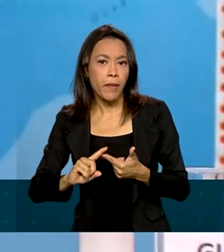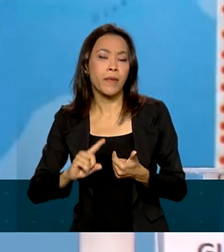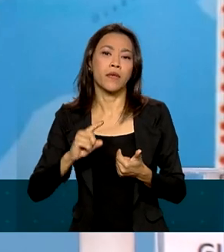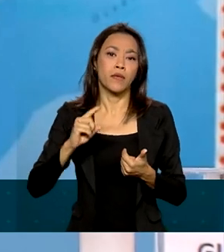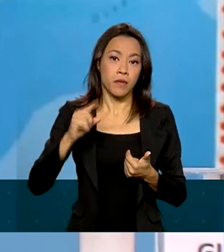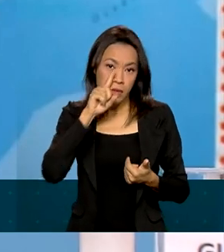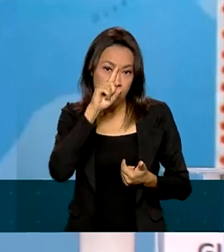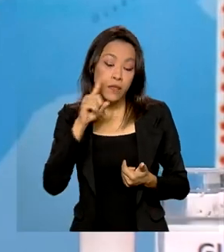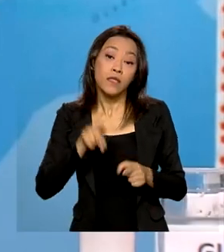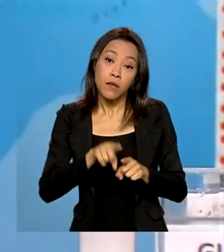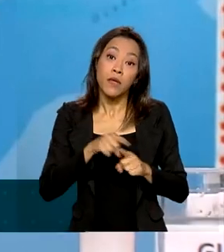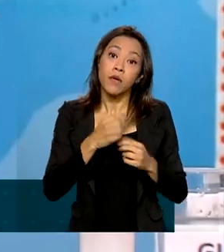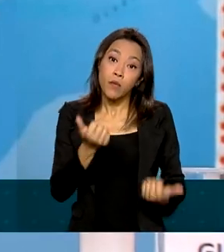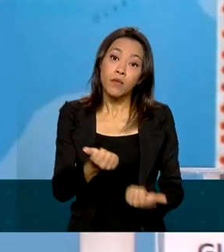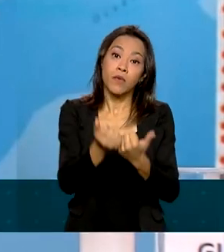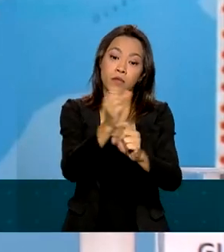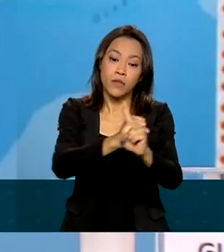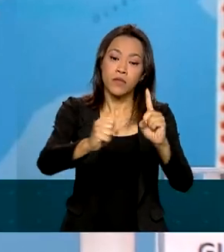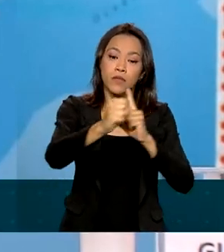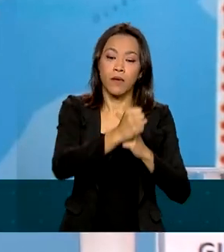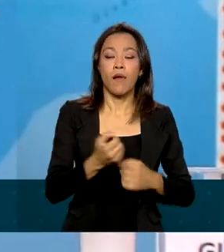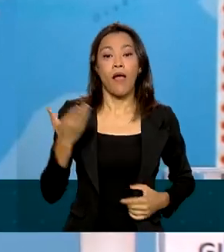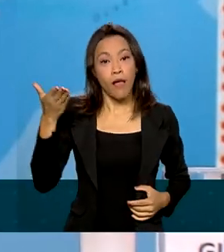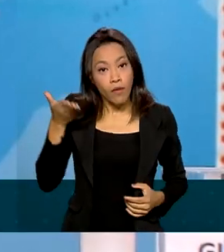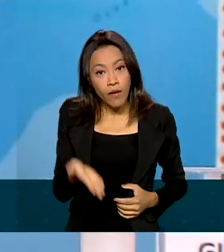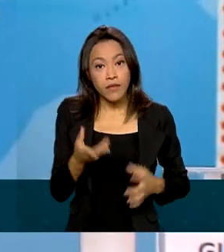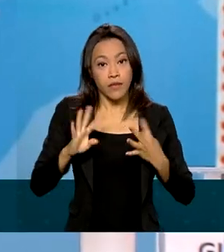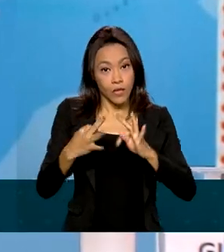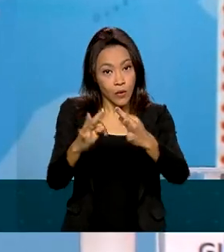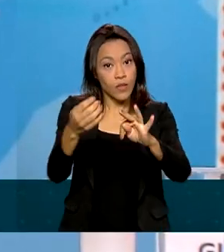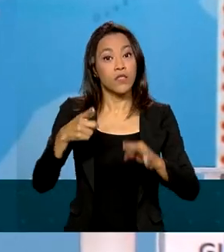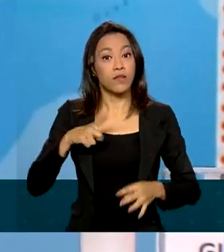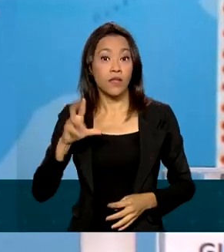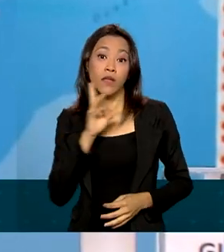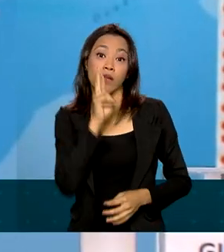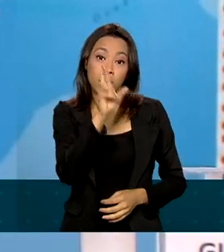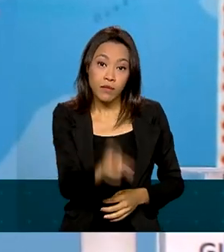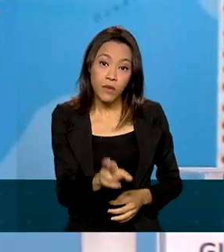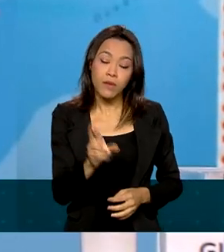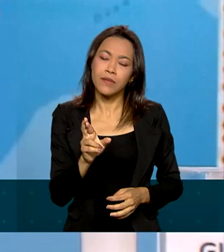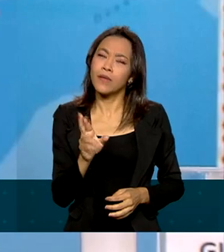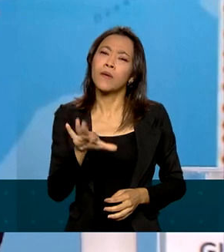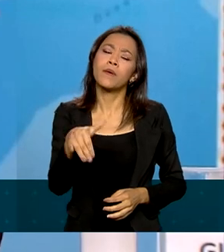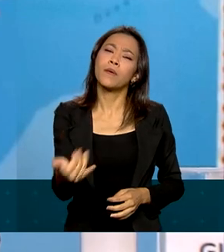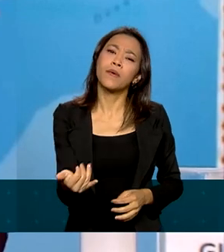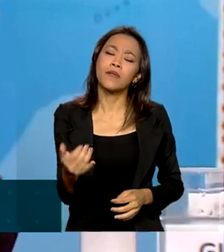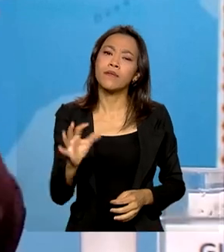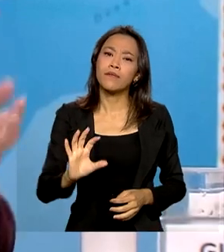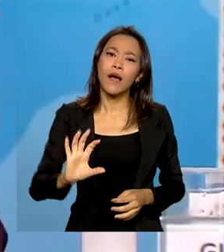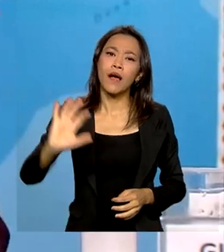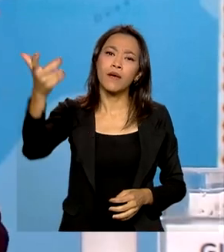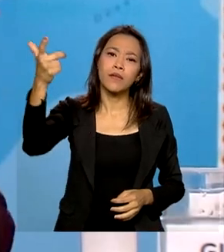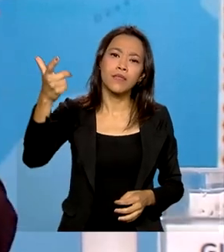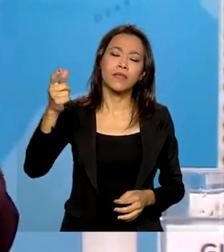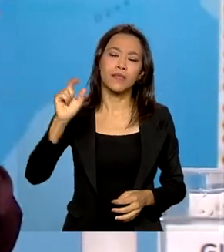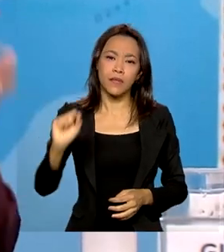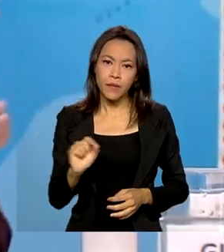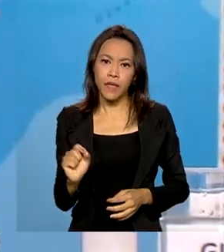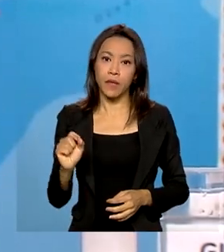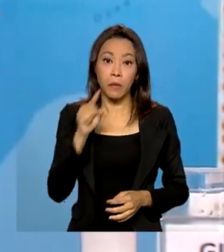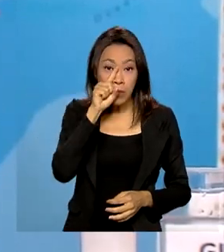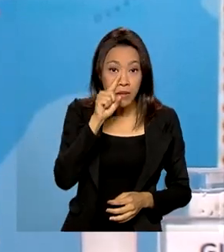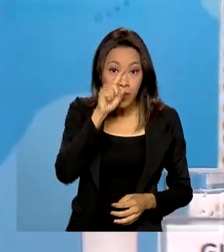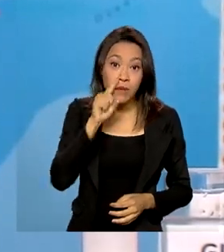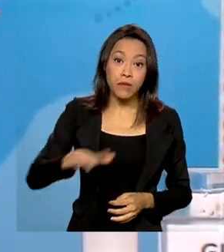só com Essas tecnologias é que a gente vai ter resposta imediata quando tiver algum tipo de ataque a nossa